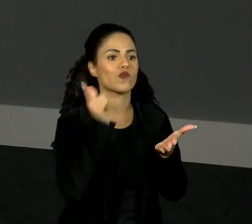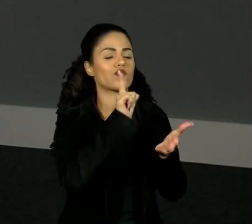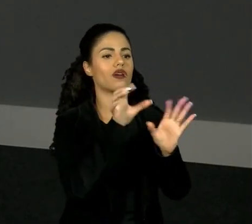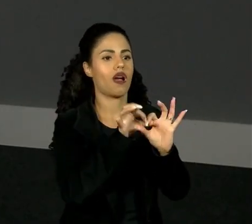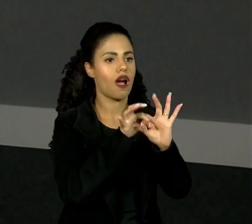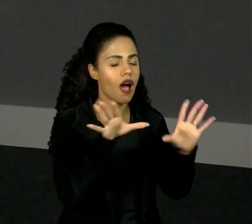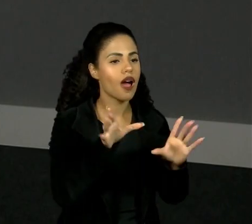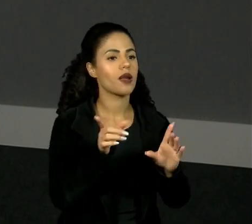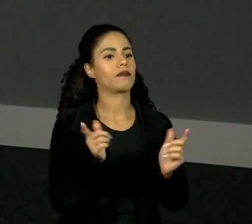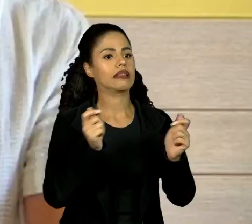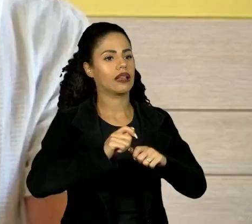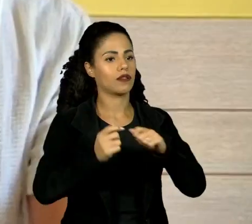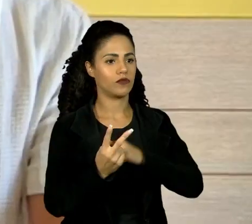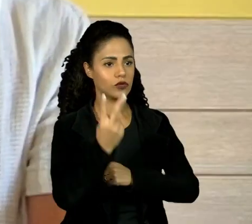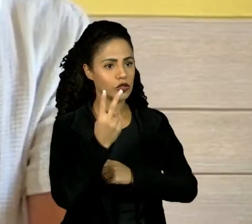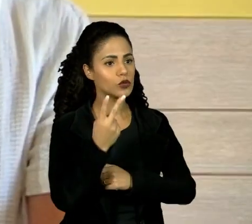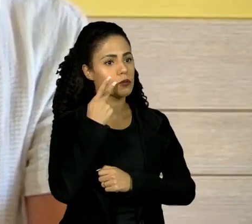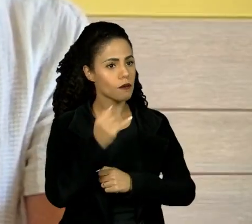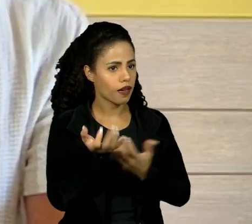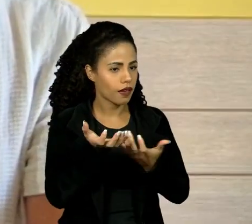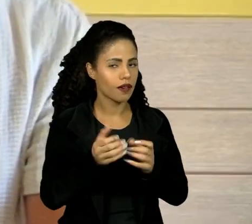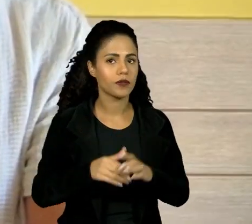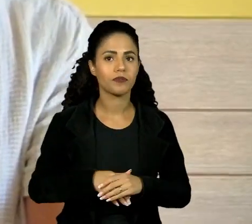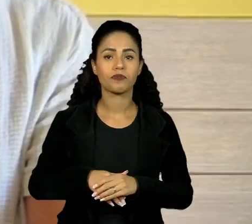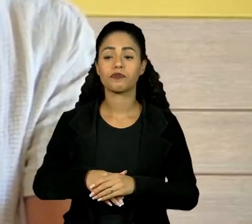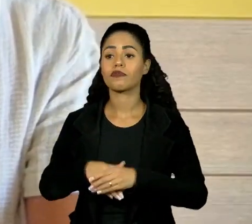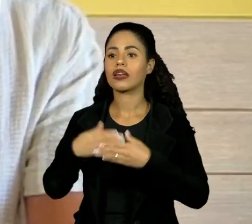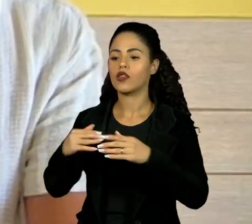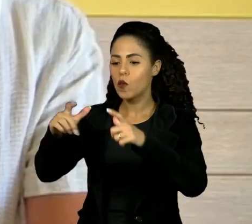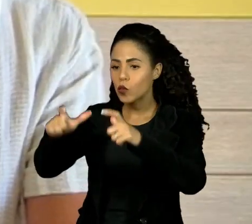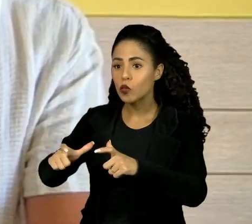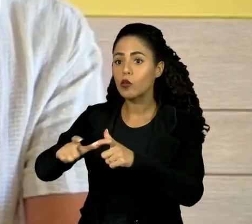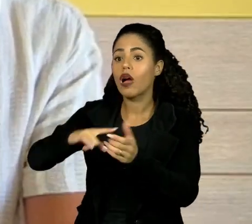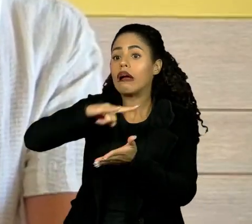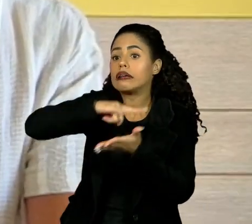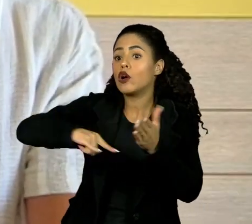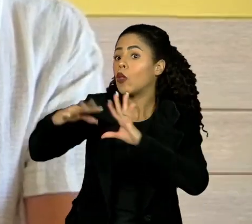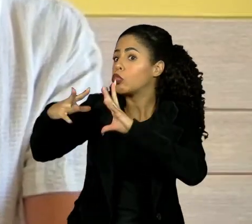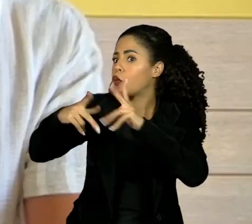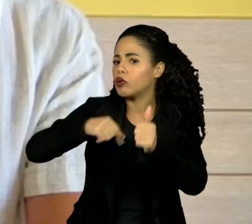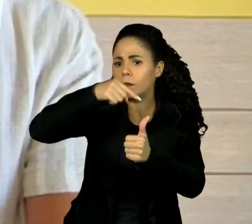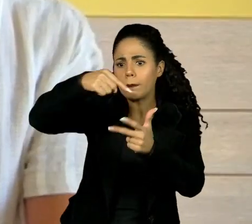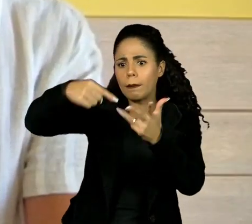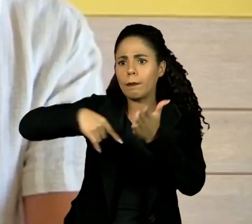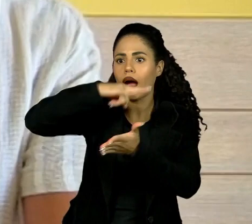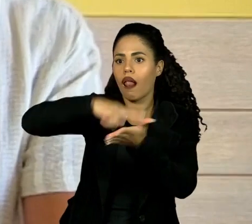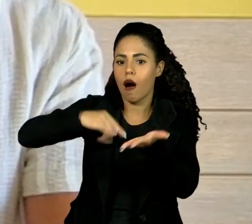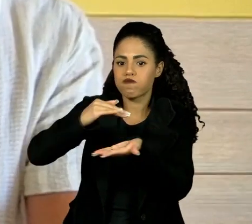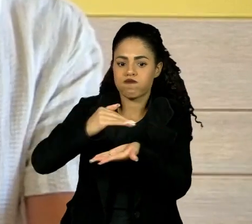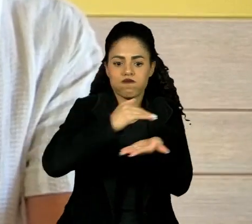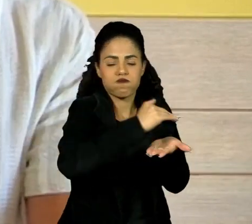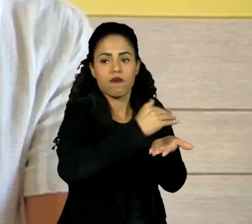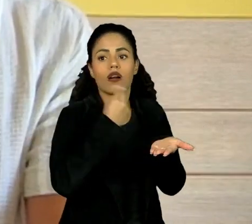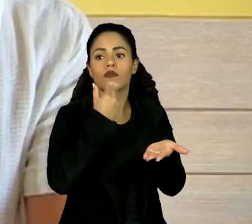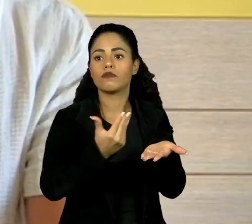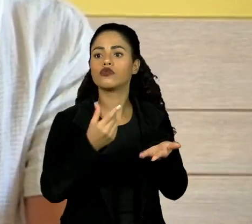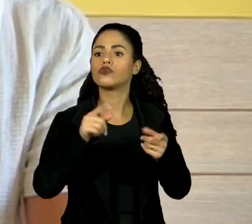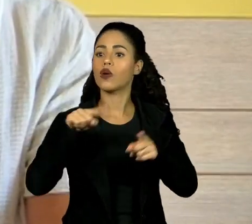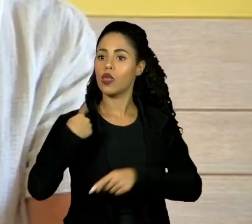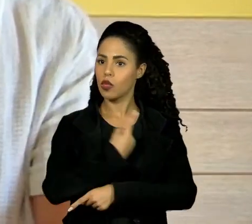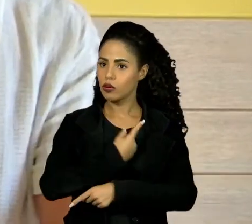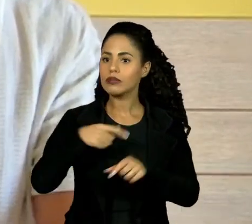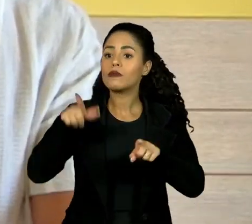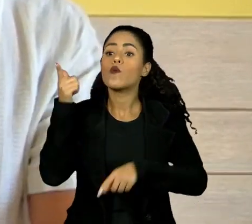essa paternidade dupla de vocês? A clínica manda todos os documentos necessários para quando o Caetano nascer, a gente